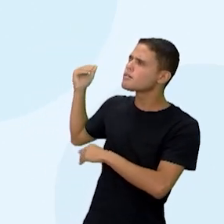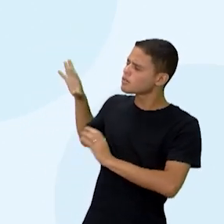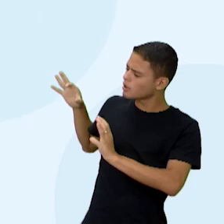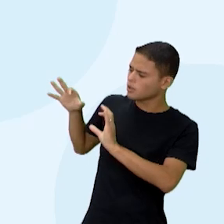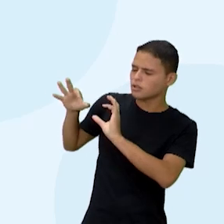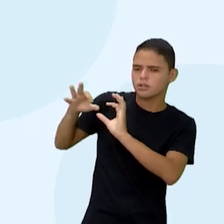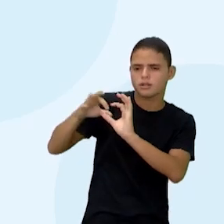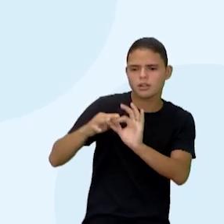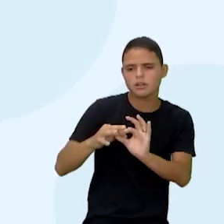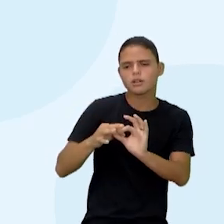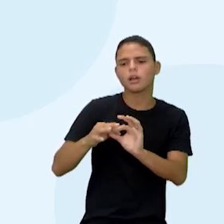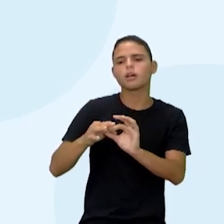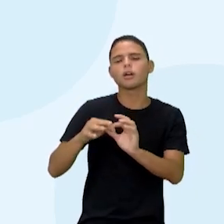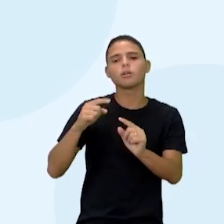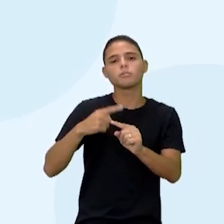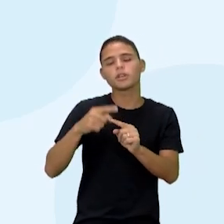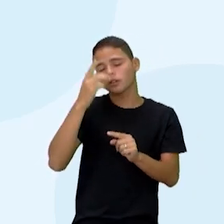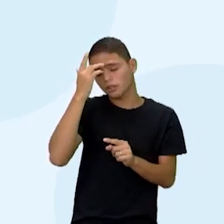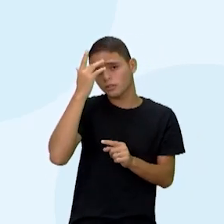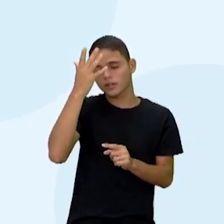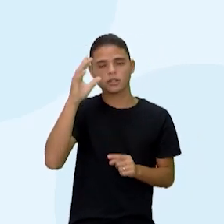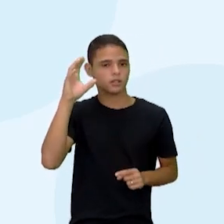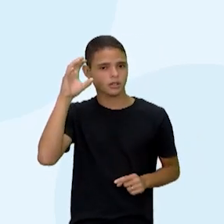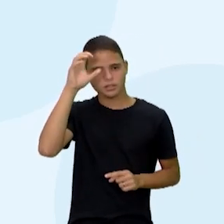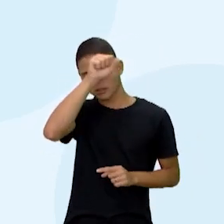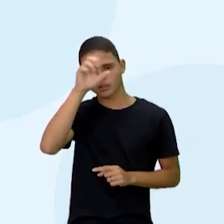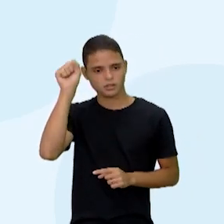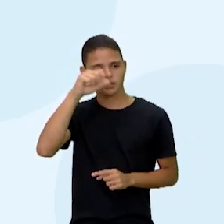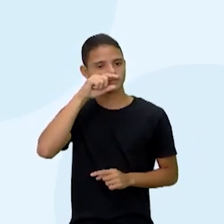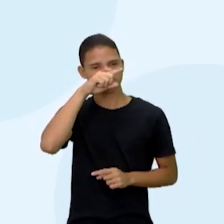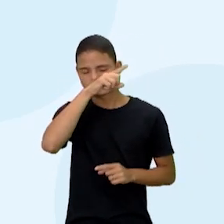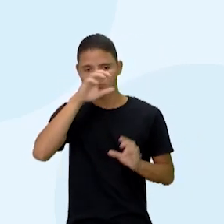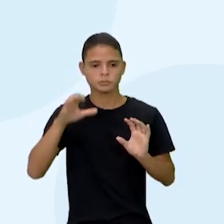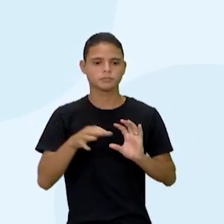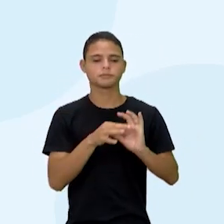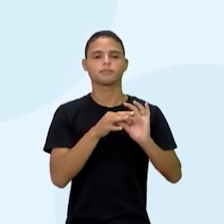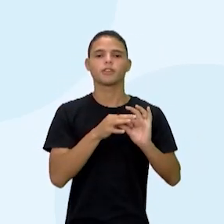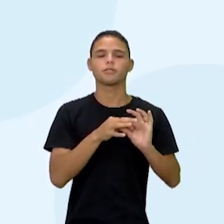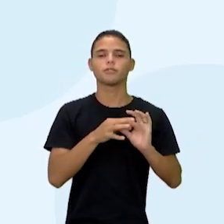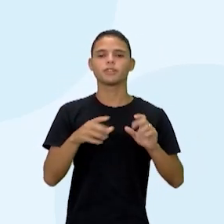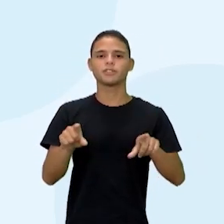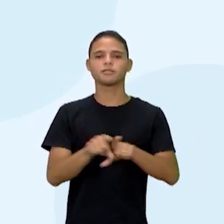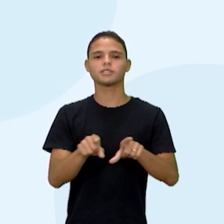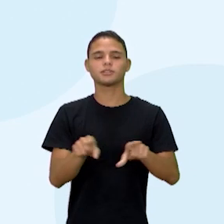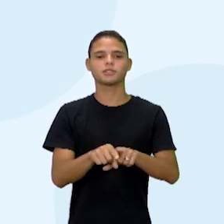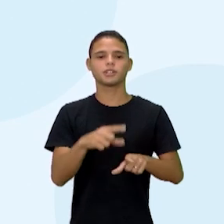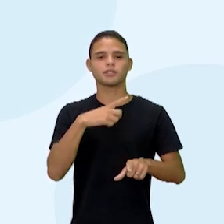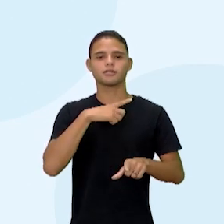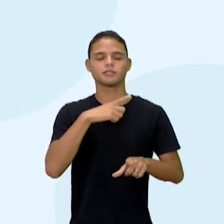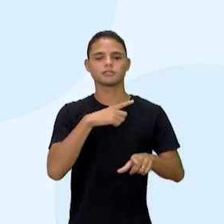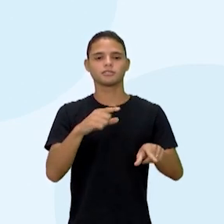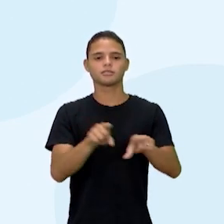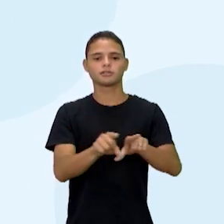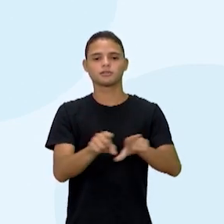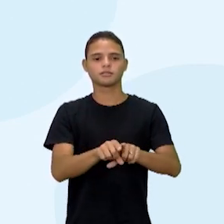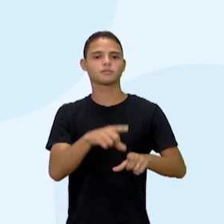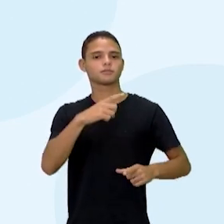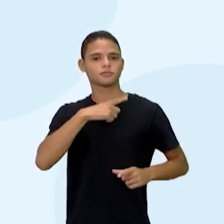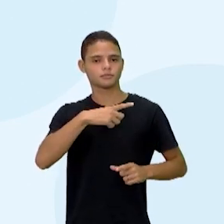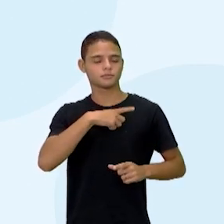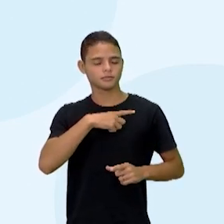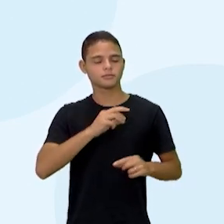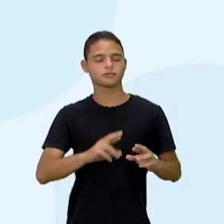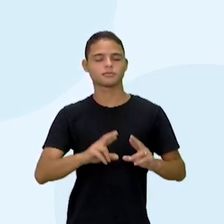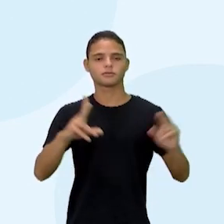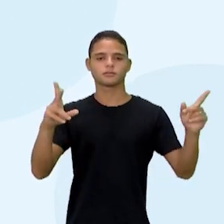tem essa facilidade de aprender e de conectar informações diferentes, né? E aprender numa velocidade diferente dos